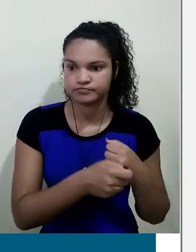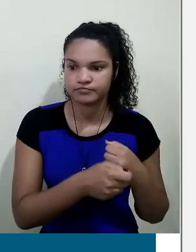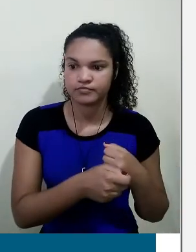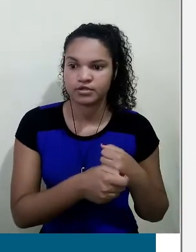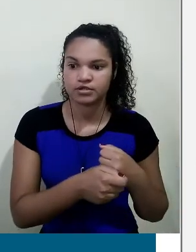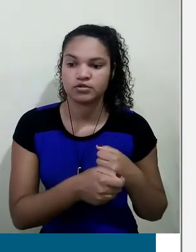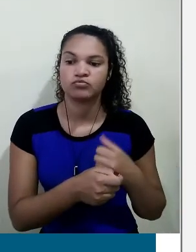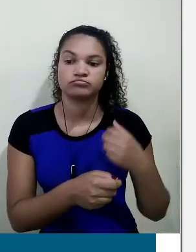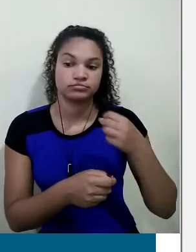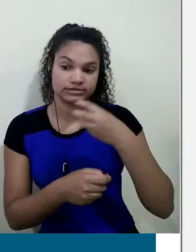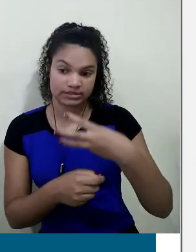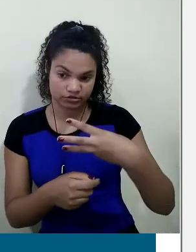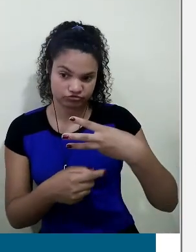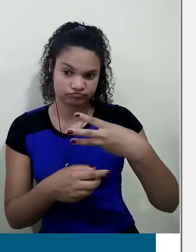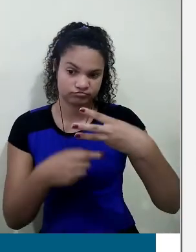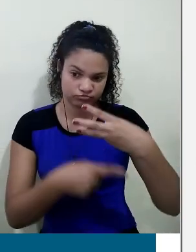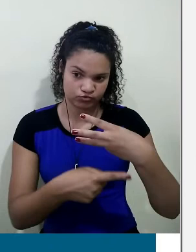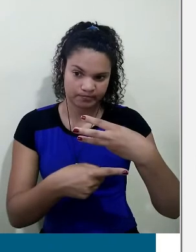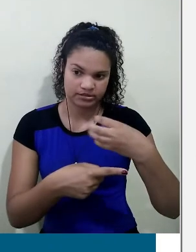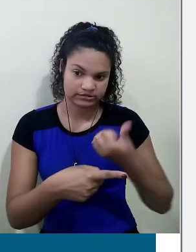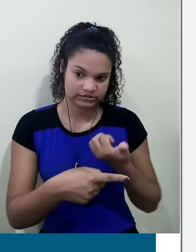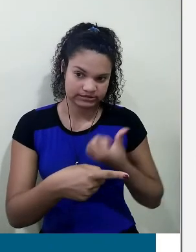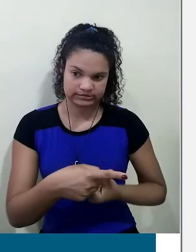probabilidade da intersecção vai ser